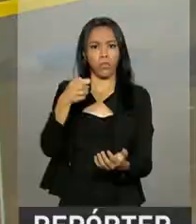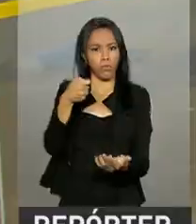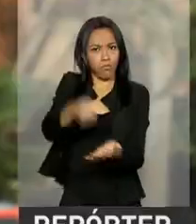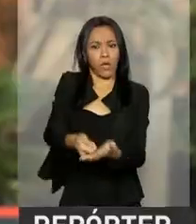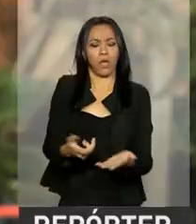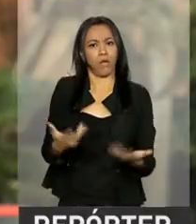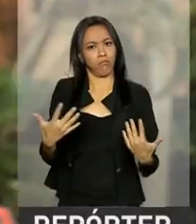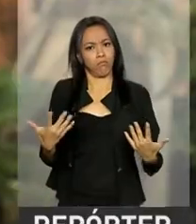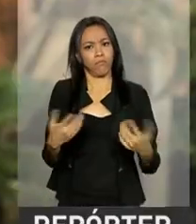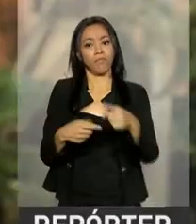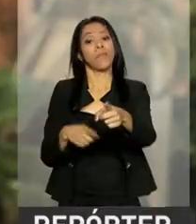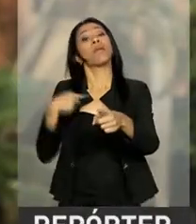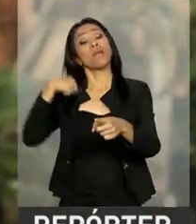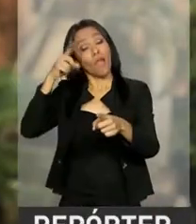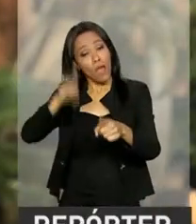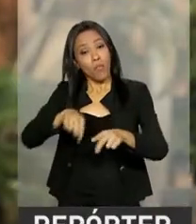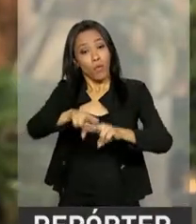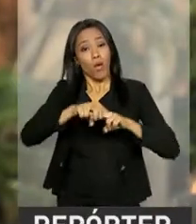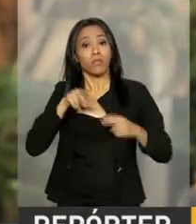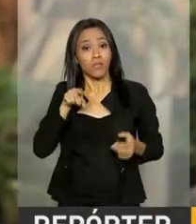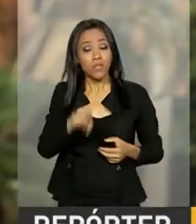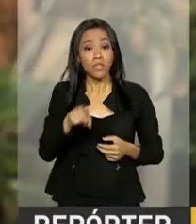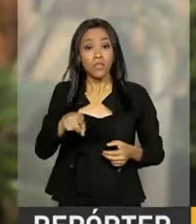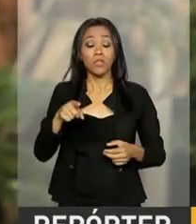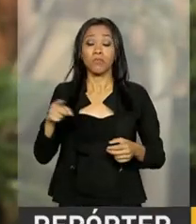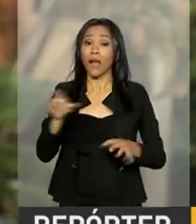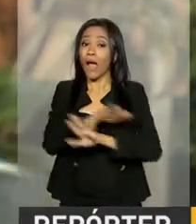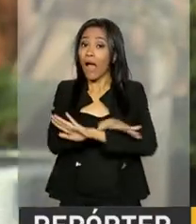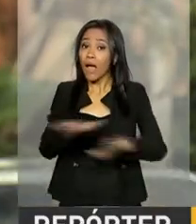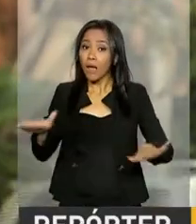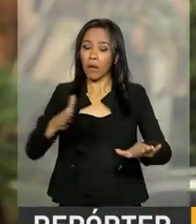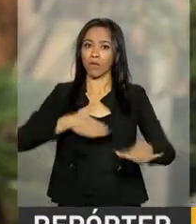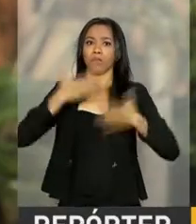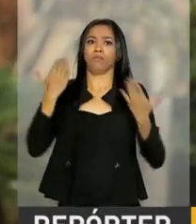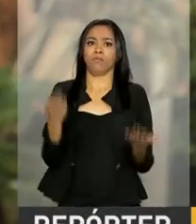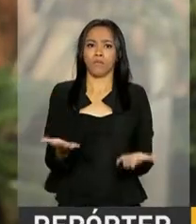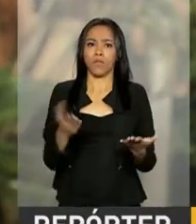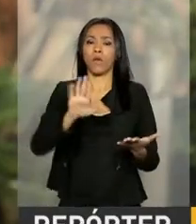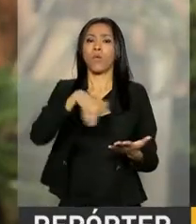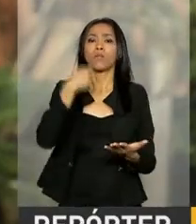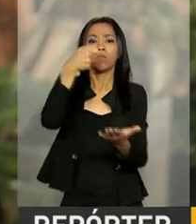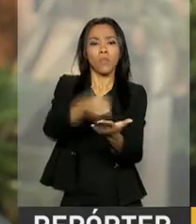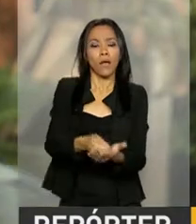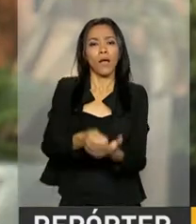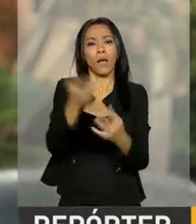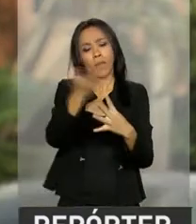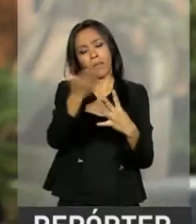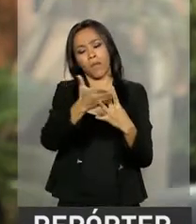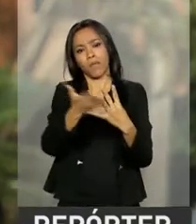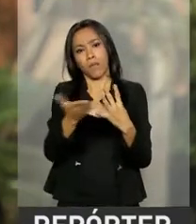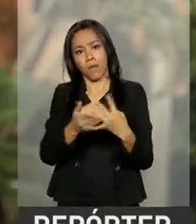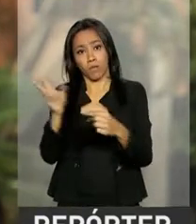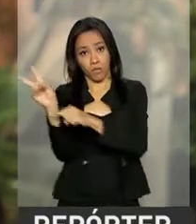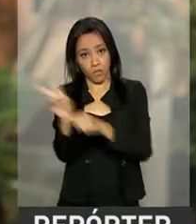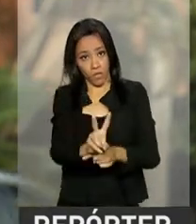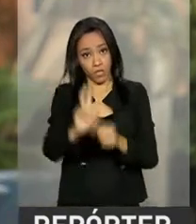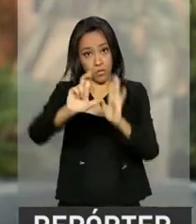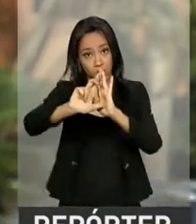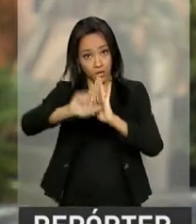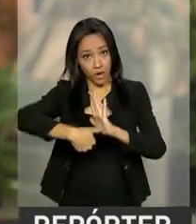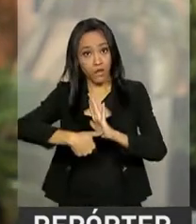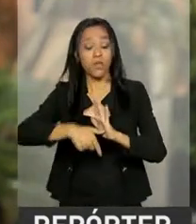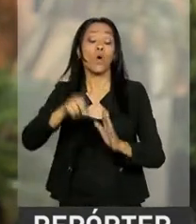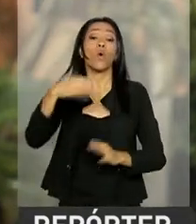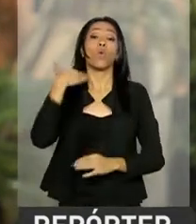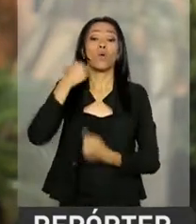guerreiro e pensando justamente em acabar com susto dos consumidores na hora de pagar as parcelas dos empréstimos em atraso é que o banco central editou